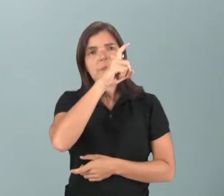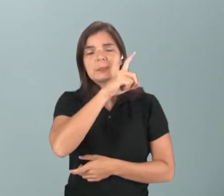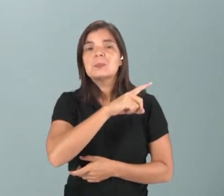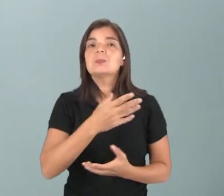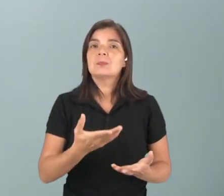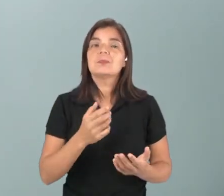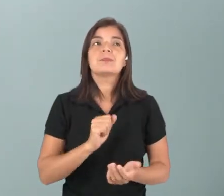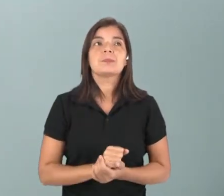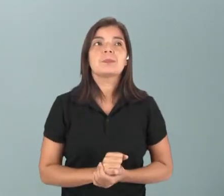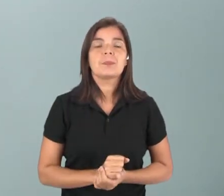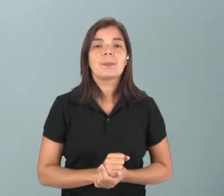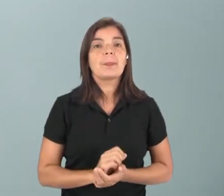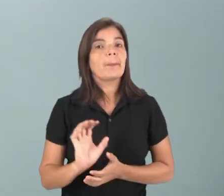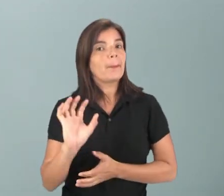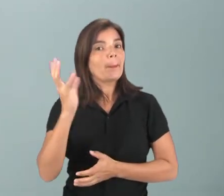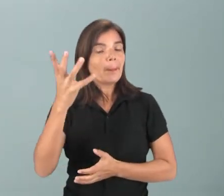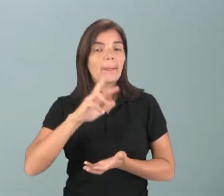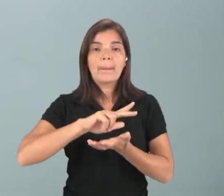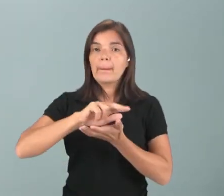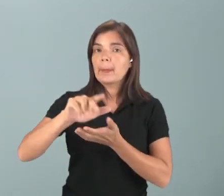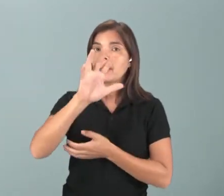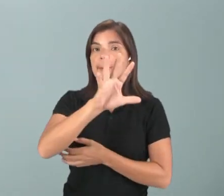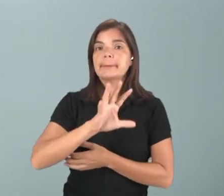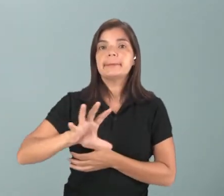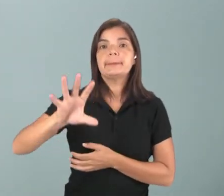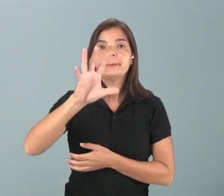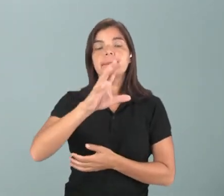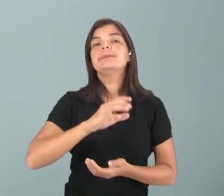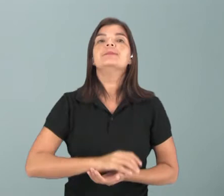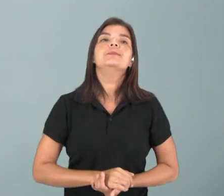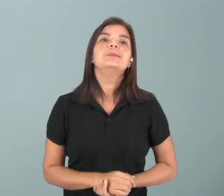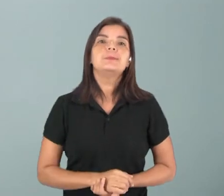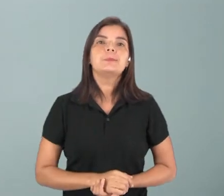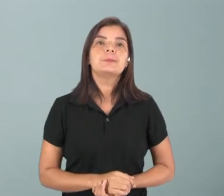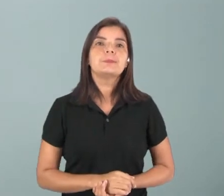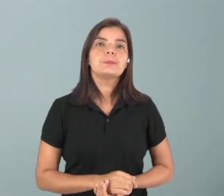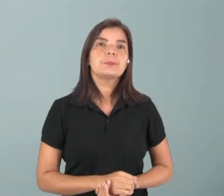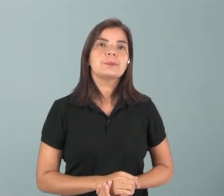ali, né, os climas de diferentes regiões, tá?